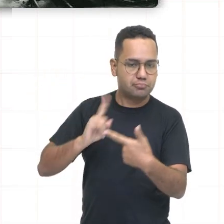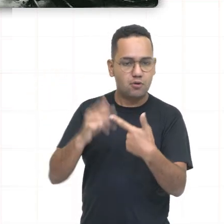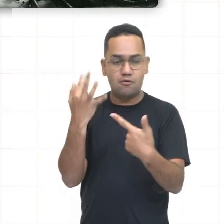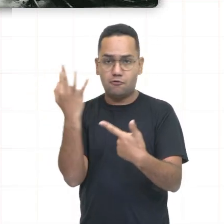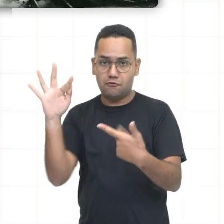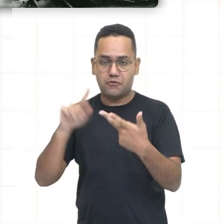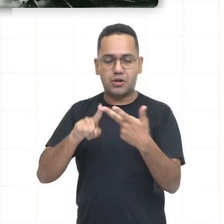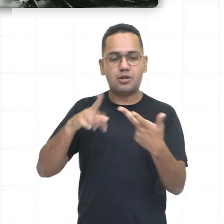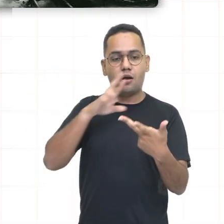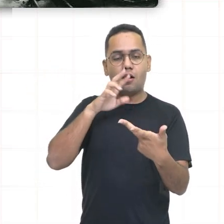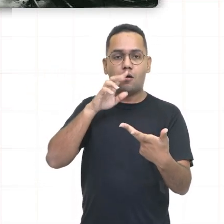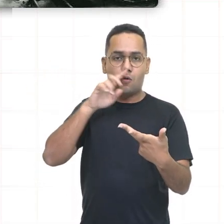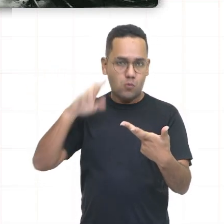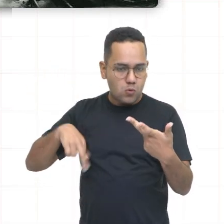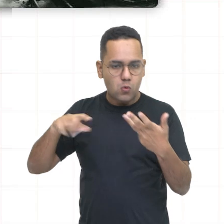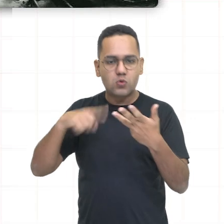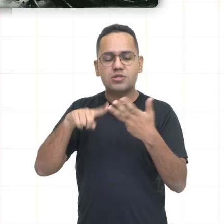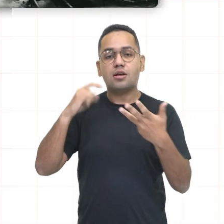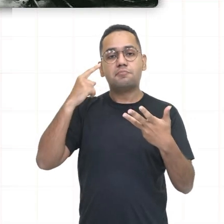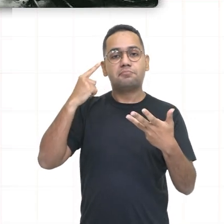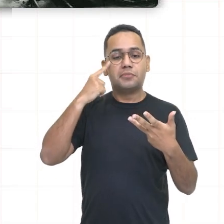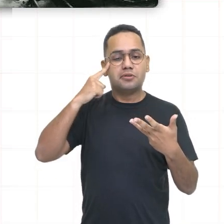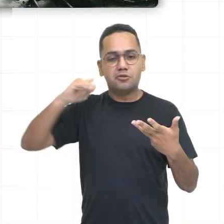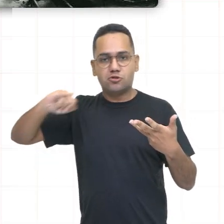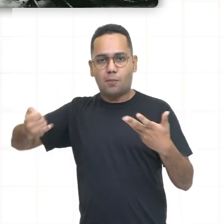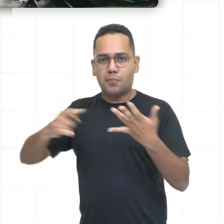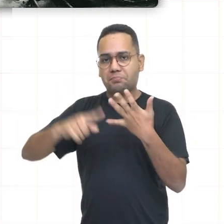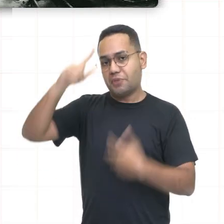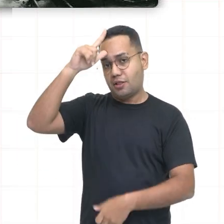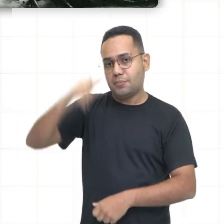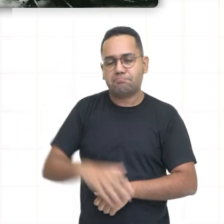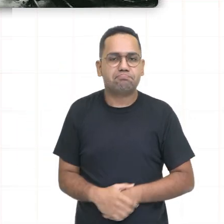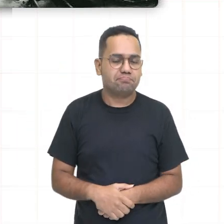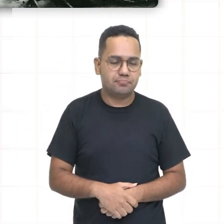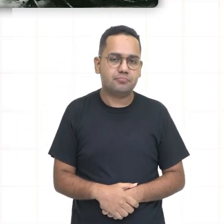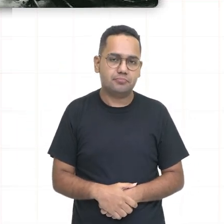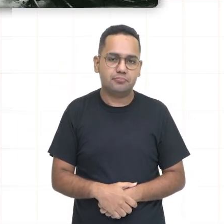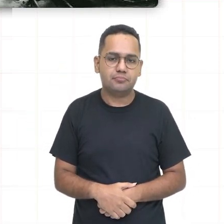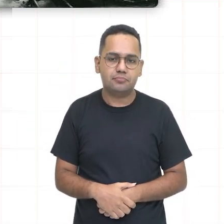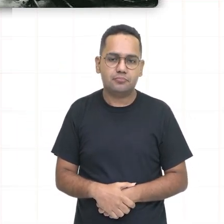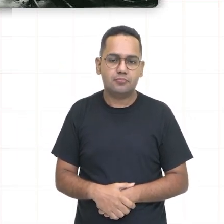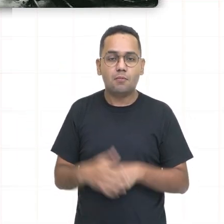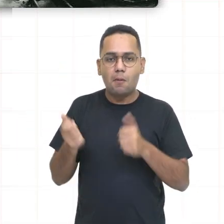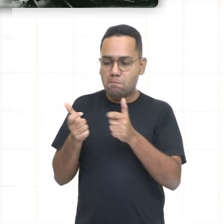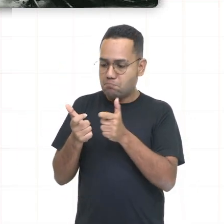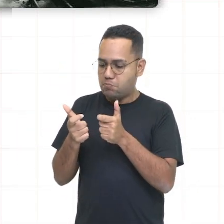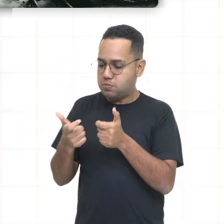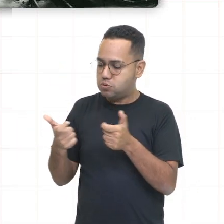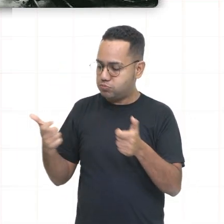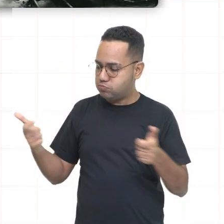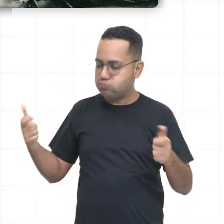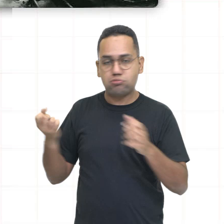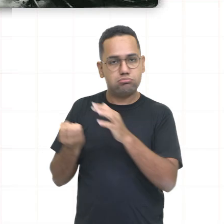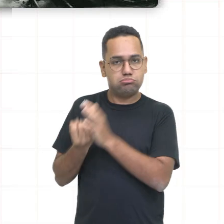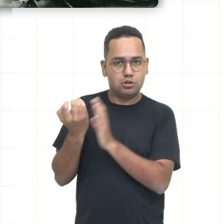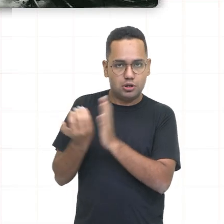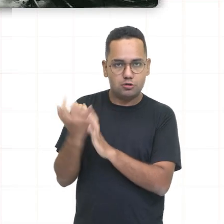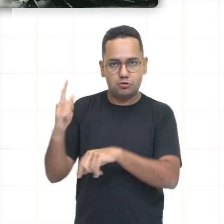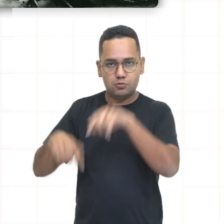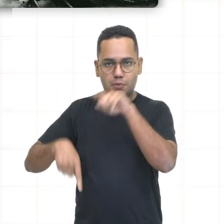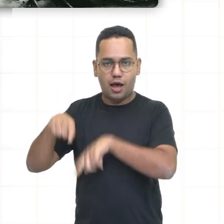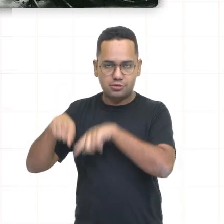a expansão da Revolução Industrial, tá, gente? E esse processo de aumento de produção e também